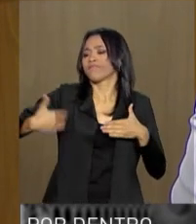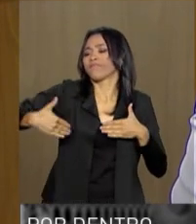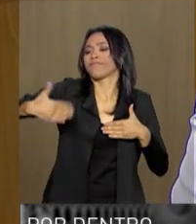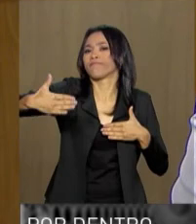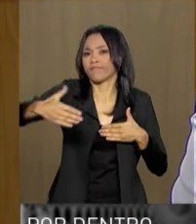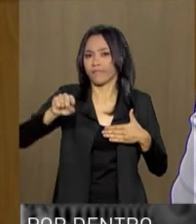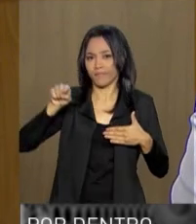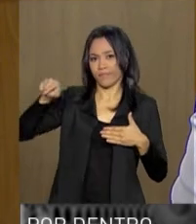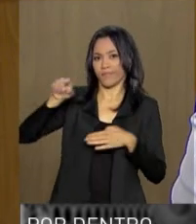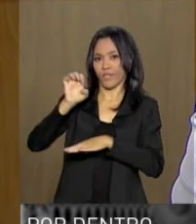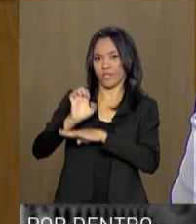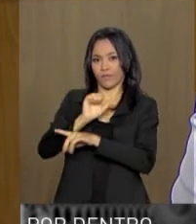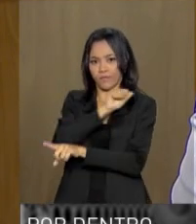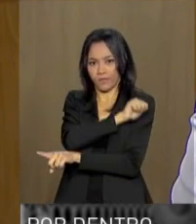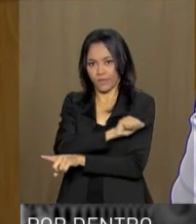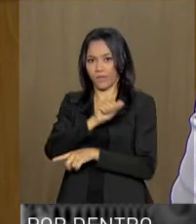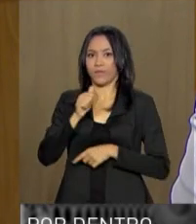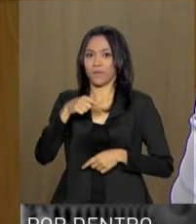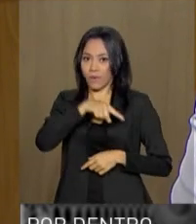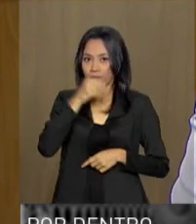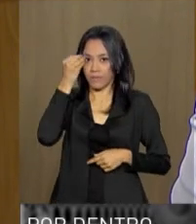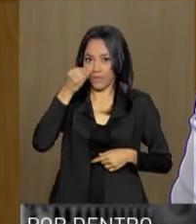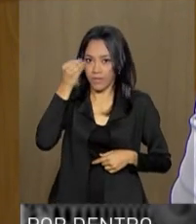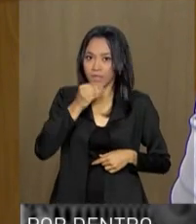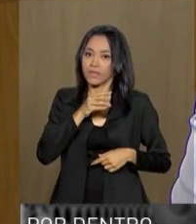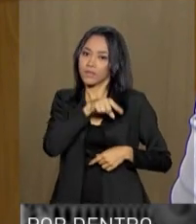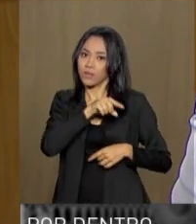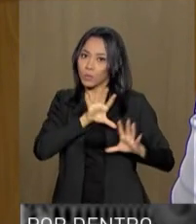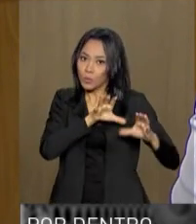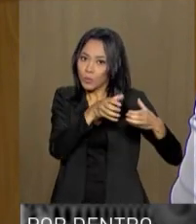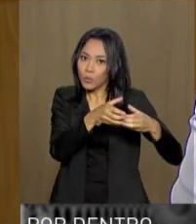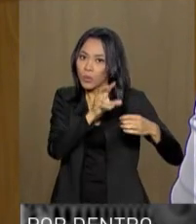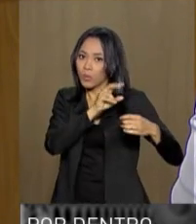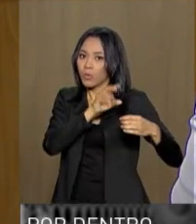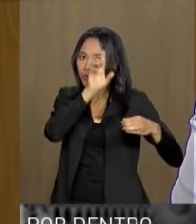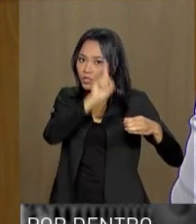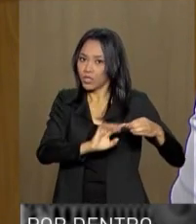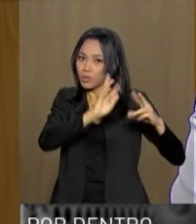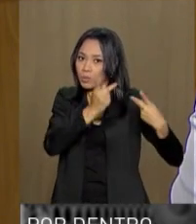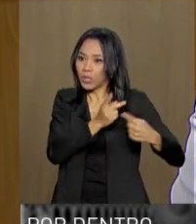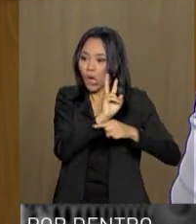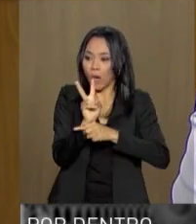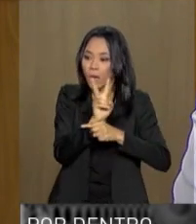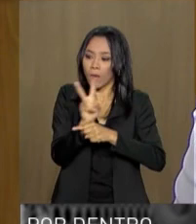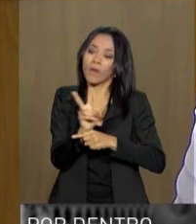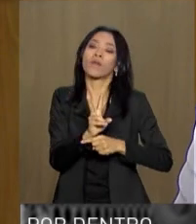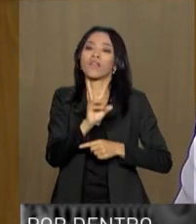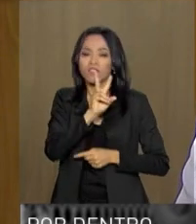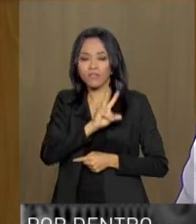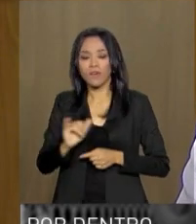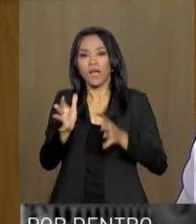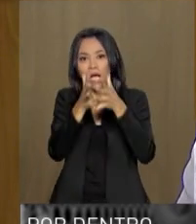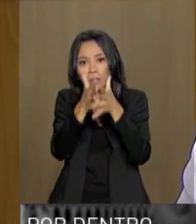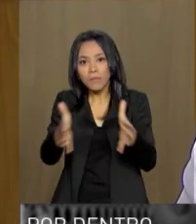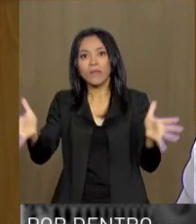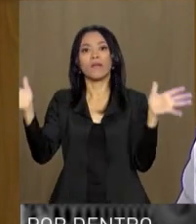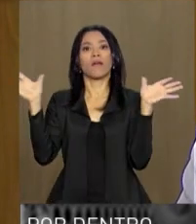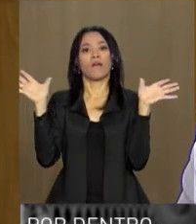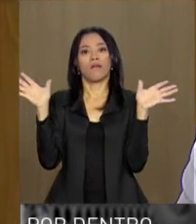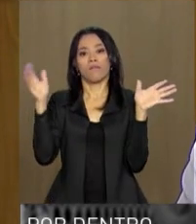que o que nós aperfeiçoaremos os nossos canais de comunicação com a sociedade na